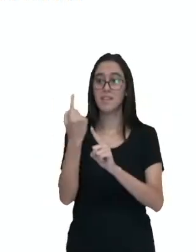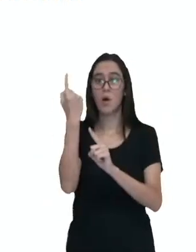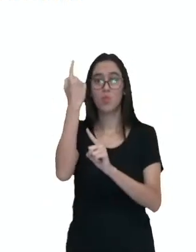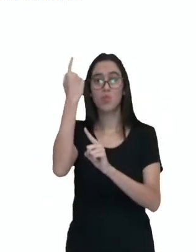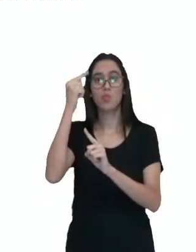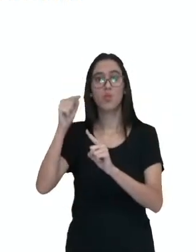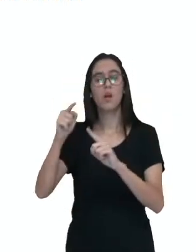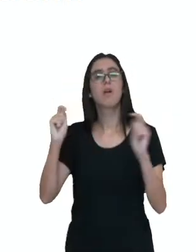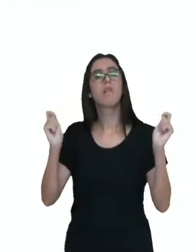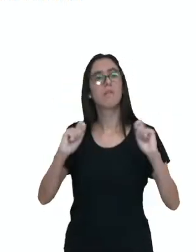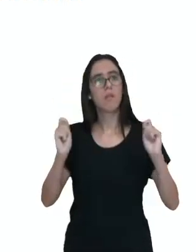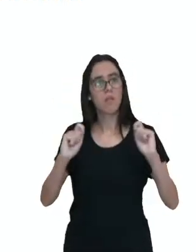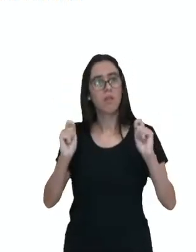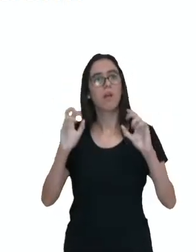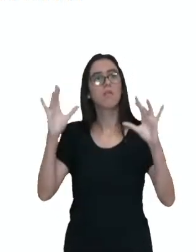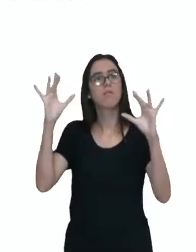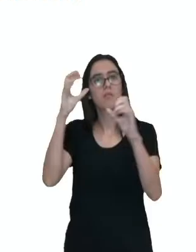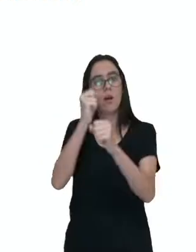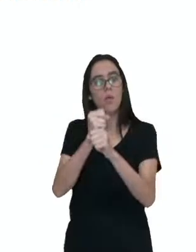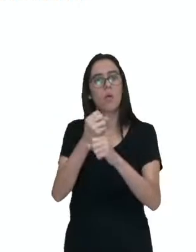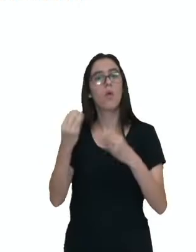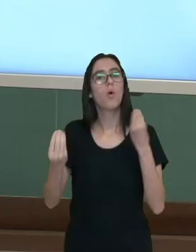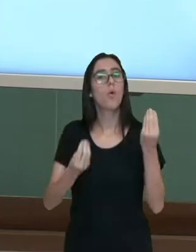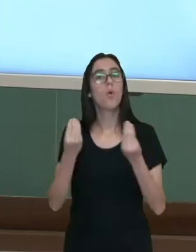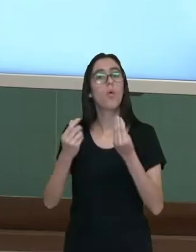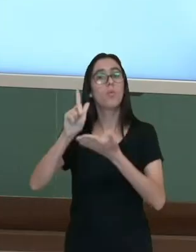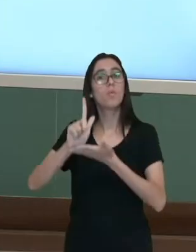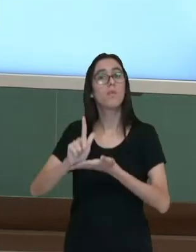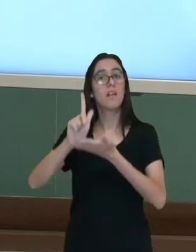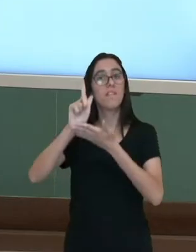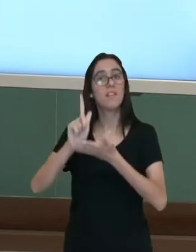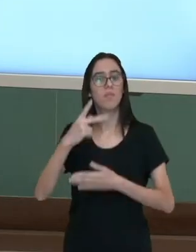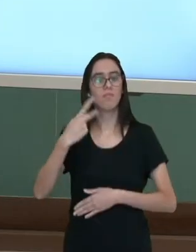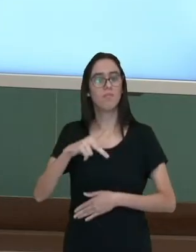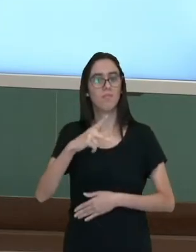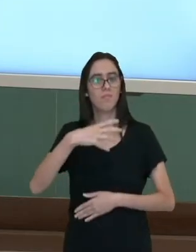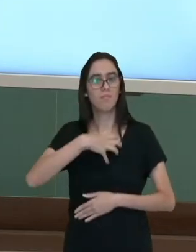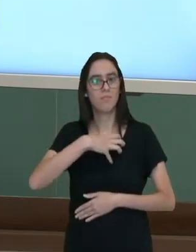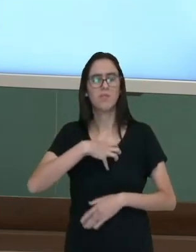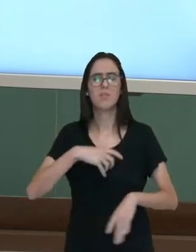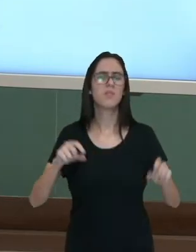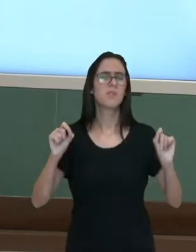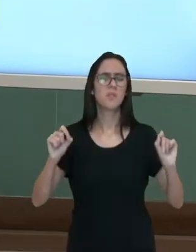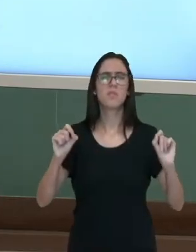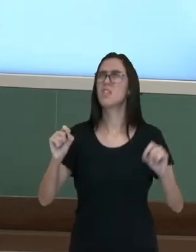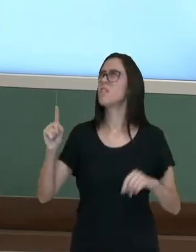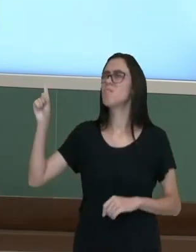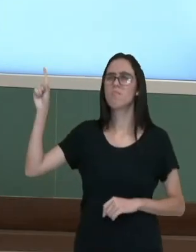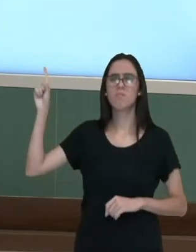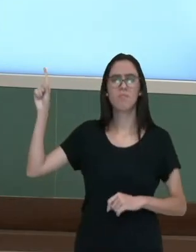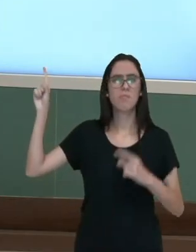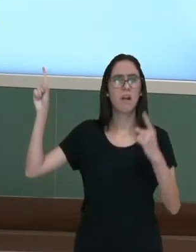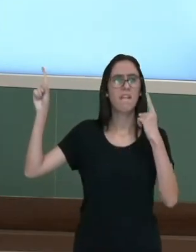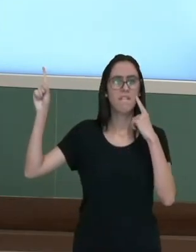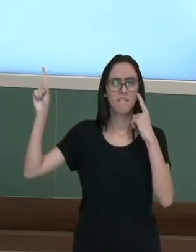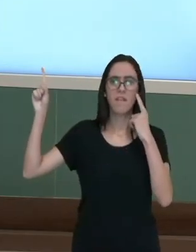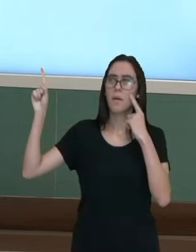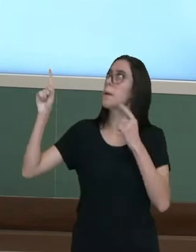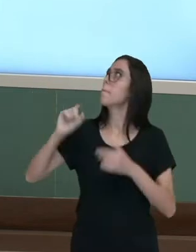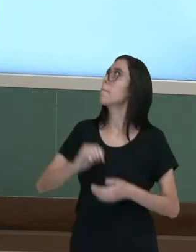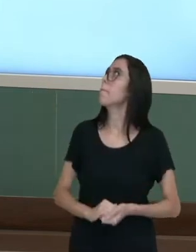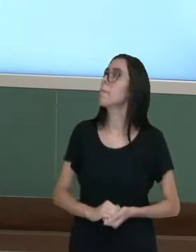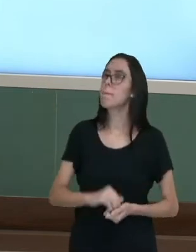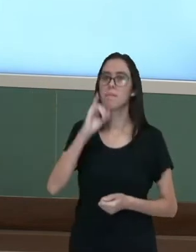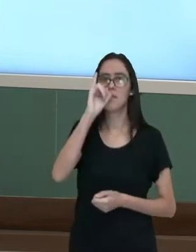também calcular a aceleração gravitacional na altura em que eles se encontram. Qual é a jogada aqui? Eu quero que você veja essa figurinha aqui.